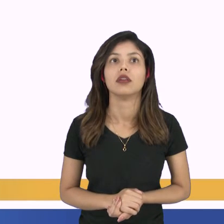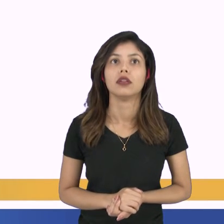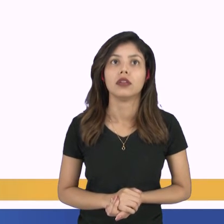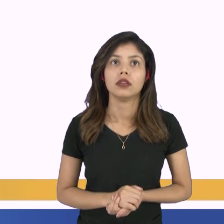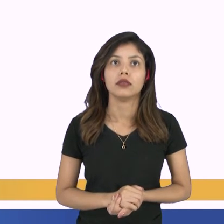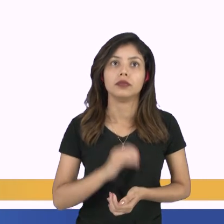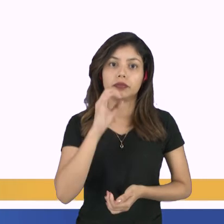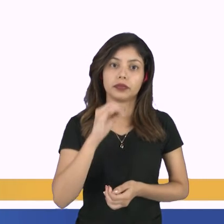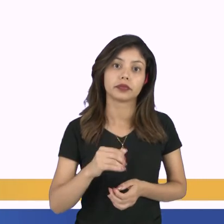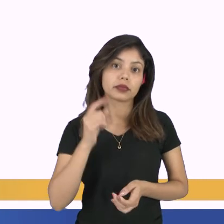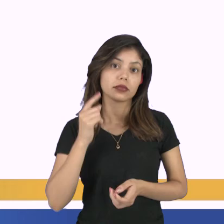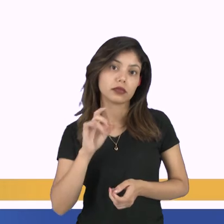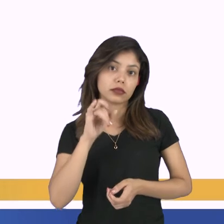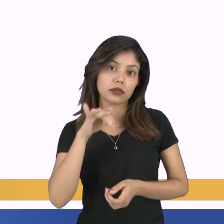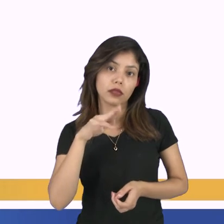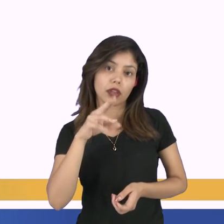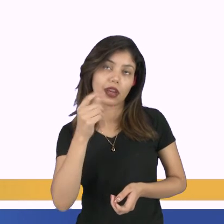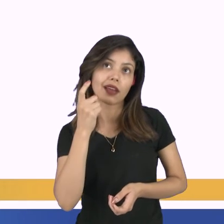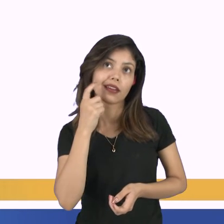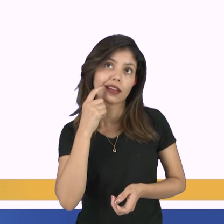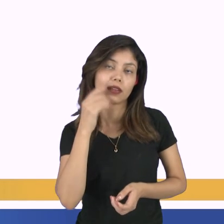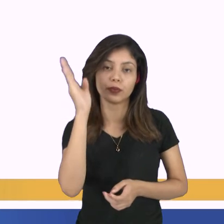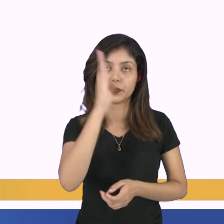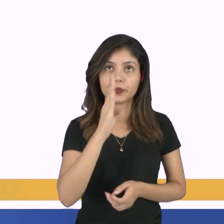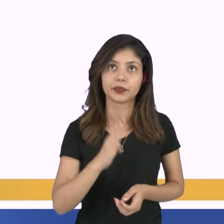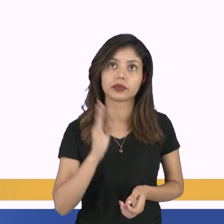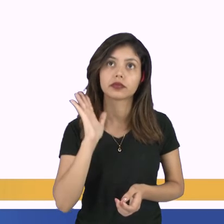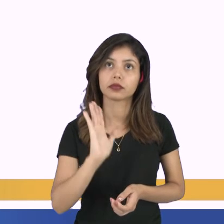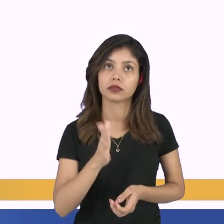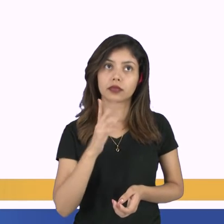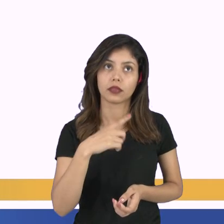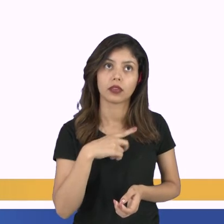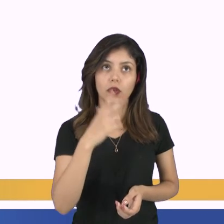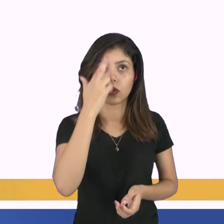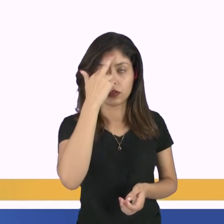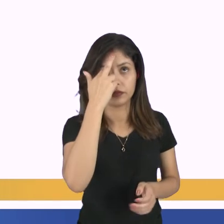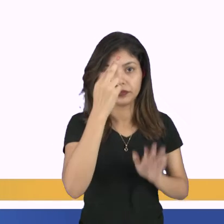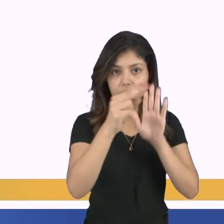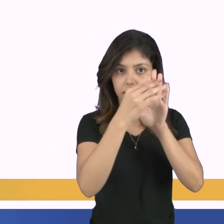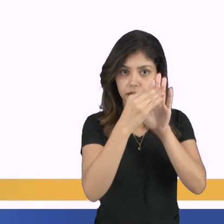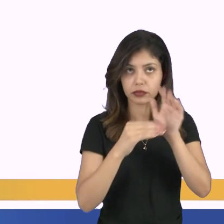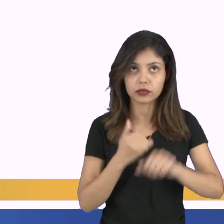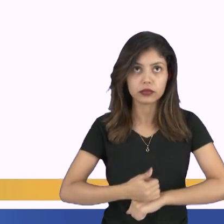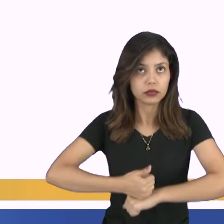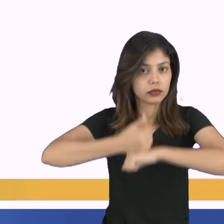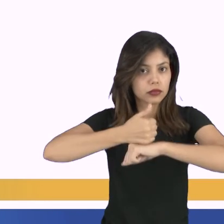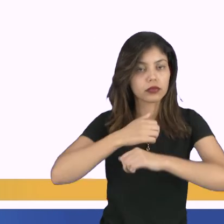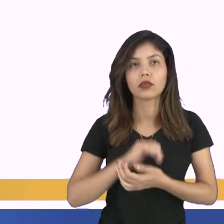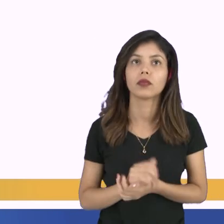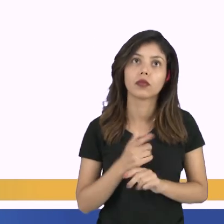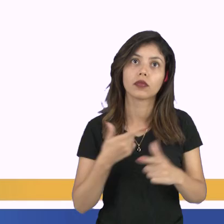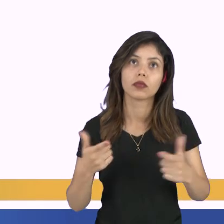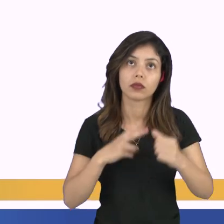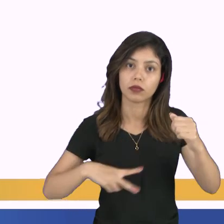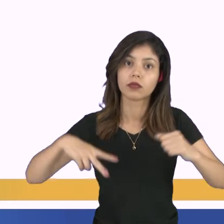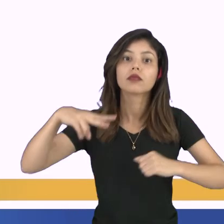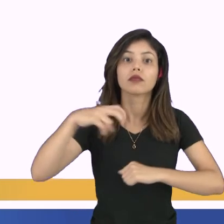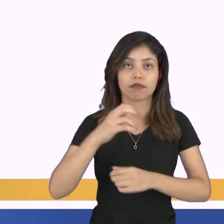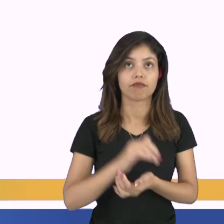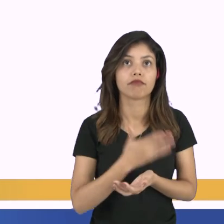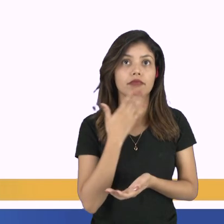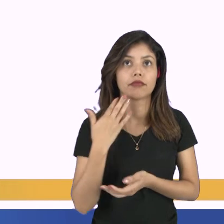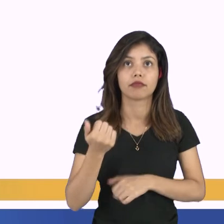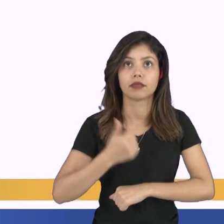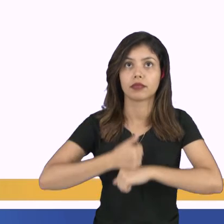Os implantes dentários estão mais seguros no Brasil e já atendem às normas internacionais de qualidade. O grande salto